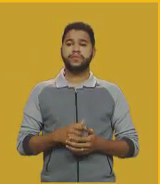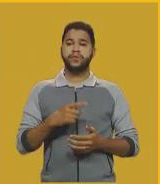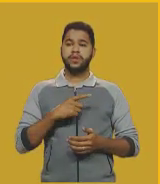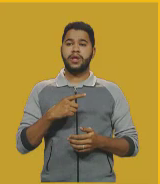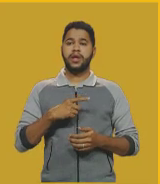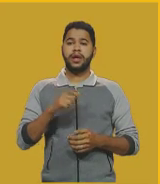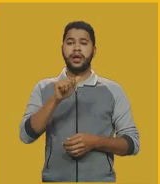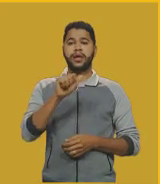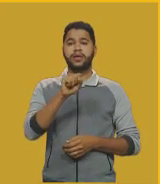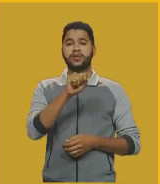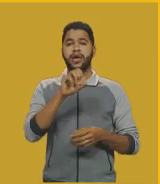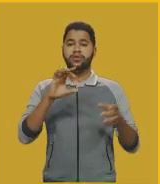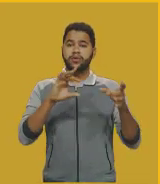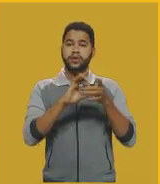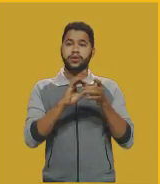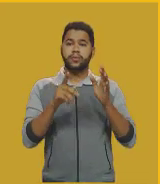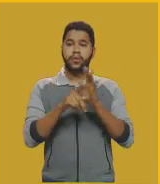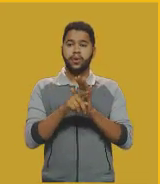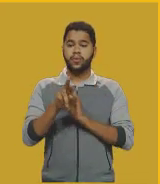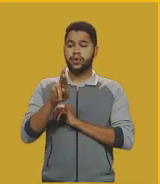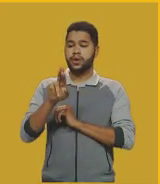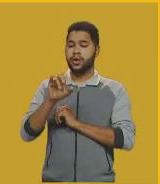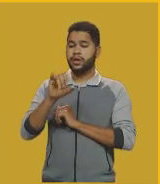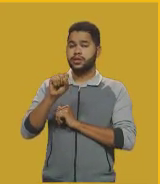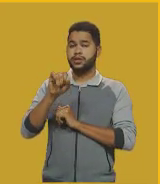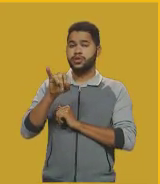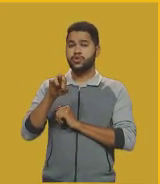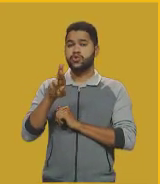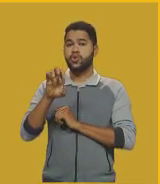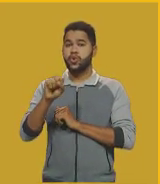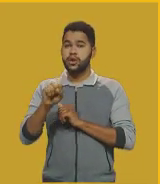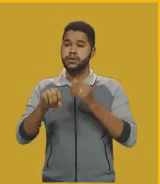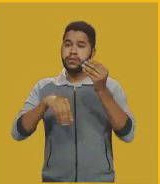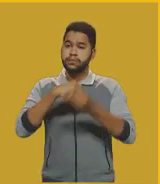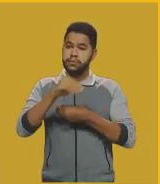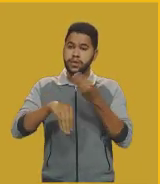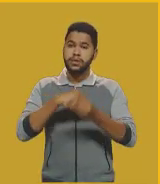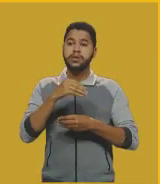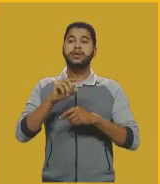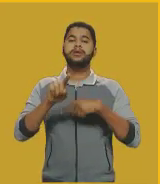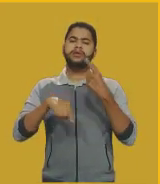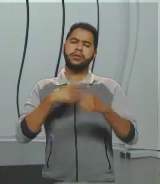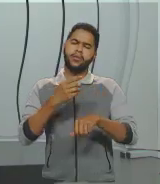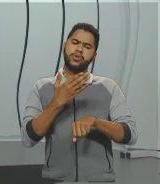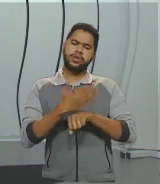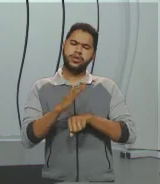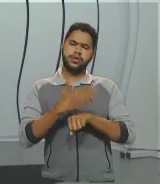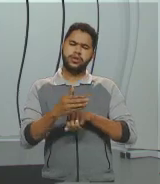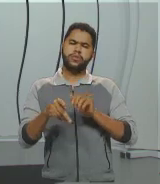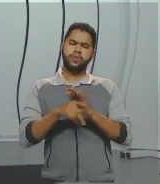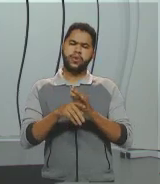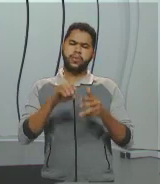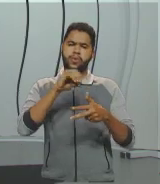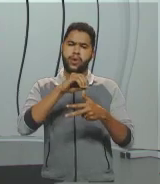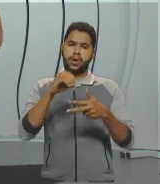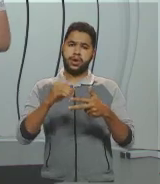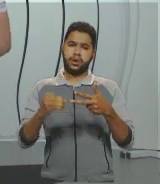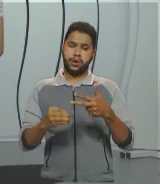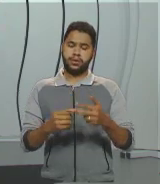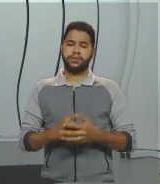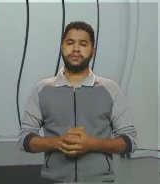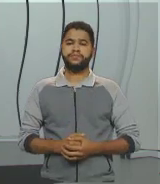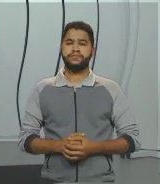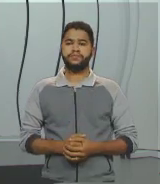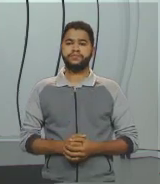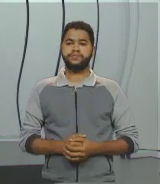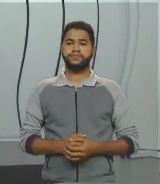resistores mista. E depois disso, nós vamos fazer um exercício do Enem, que foi cobrado no Enem, sobre esses